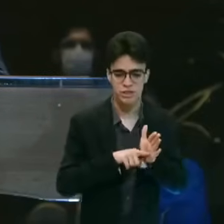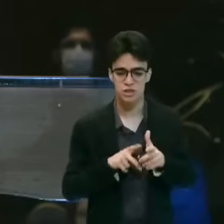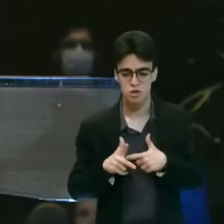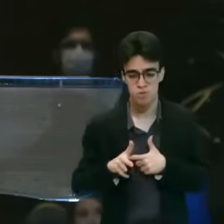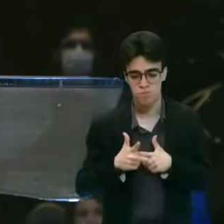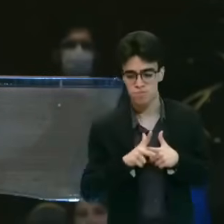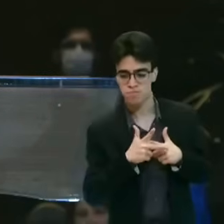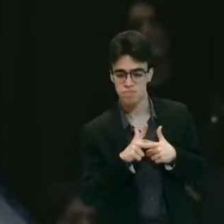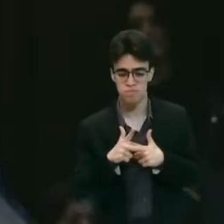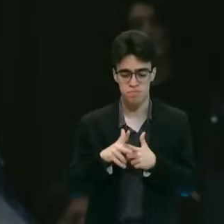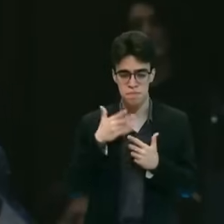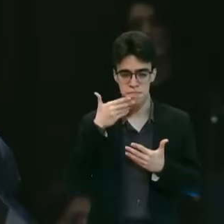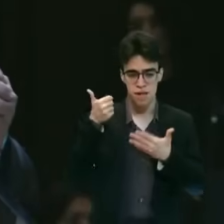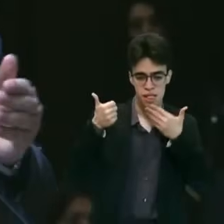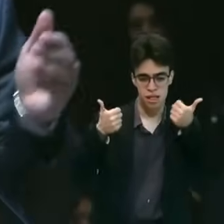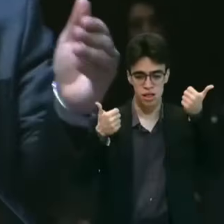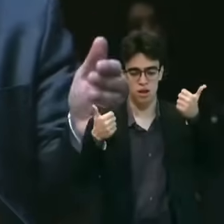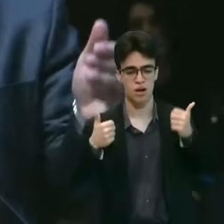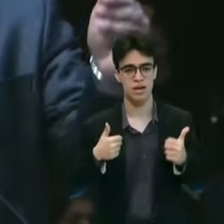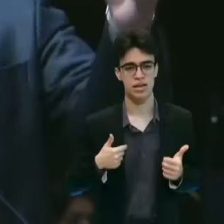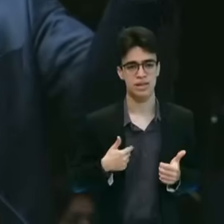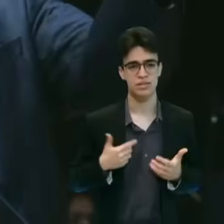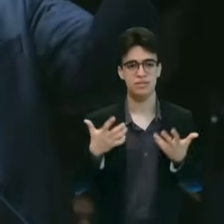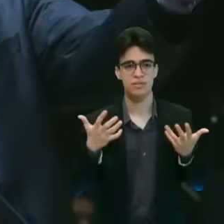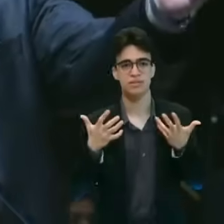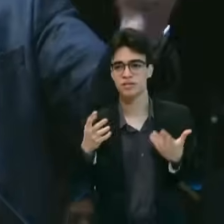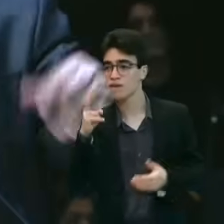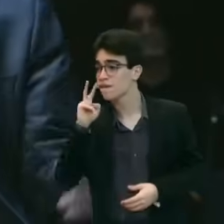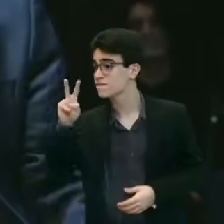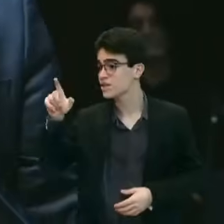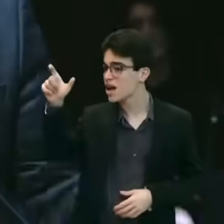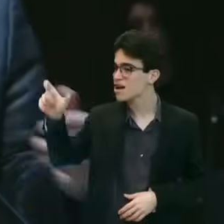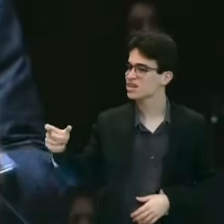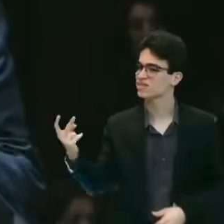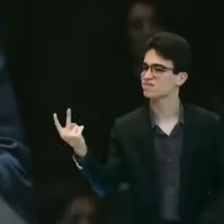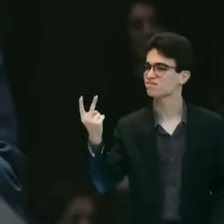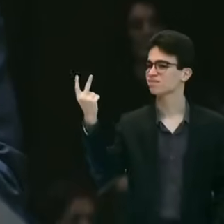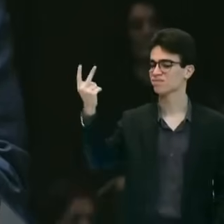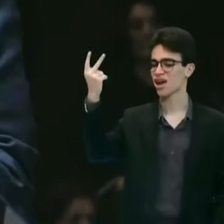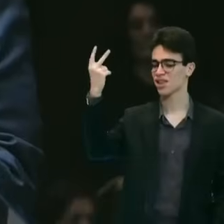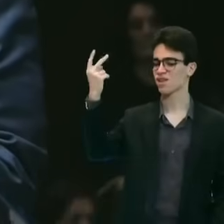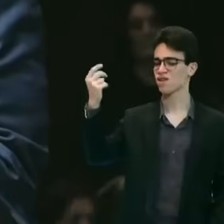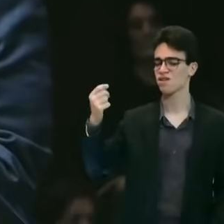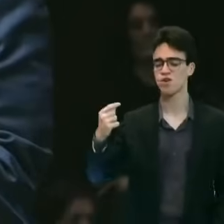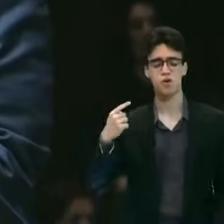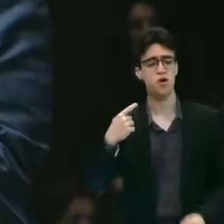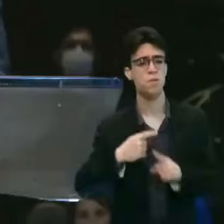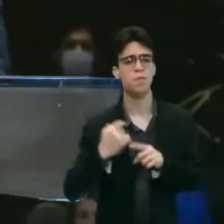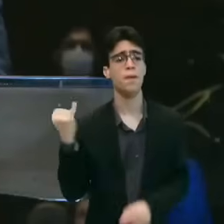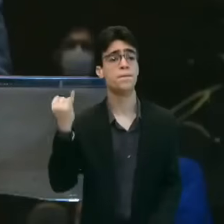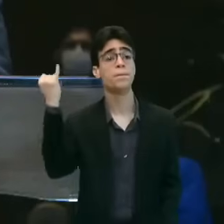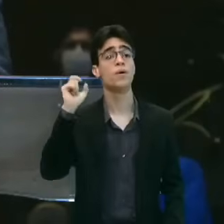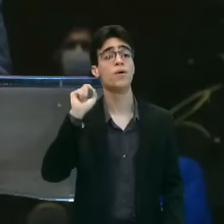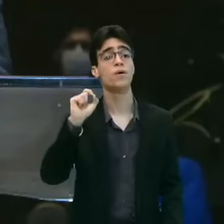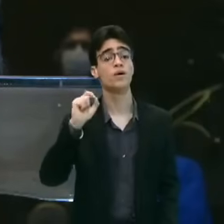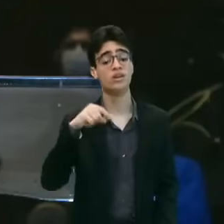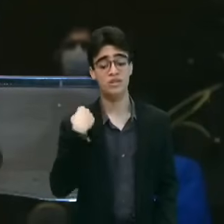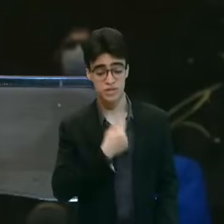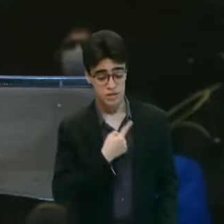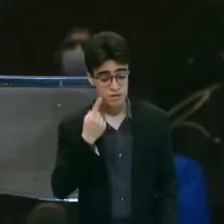consertos e acertos, é essencial para ver o valor do outro, é essencial para poder